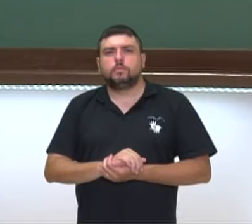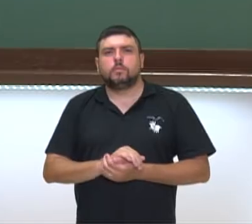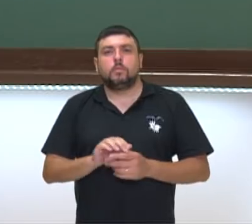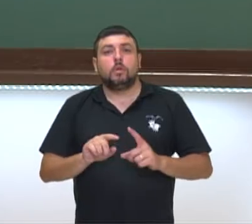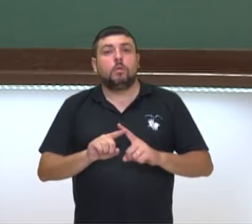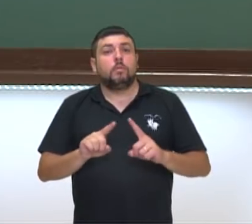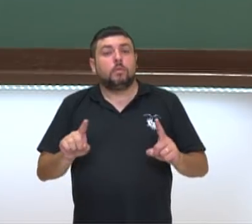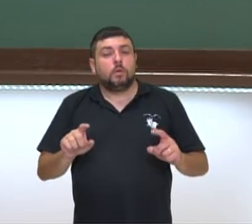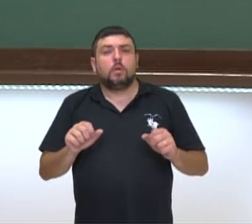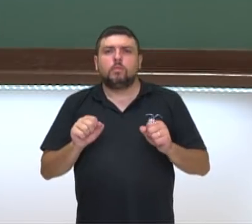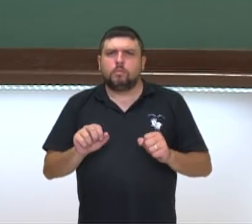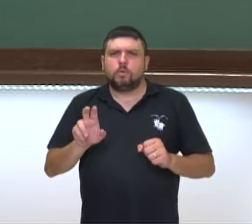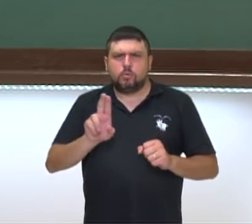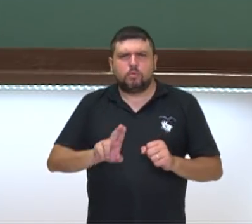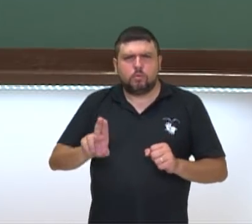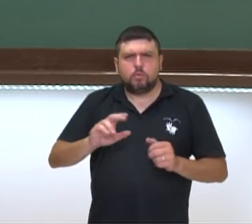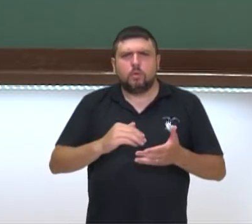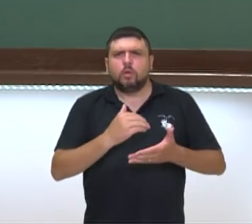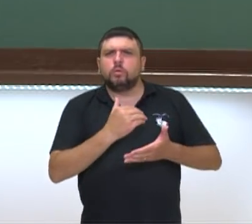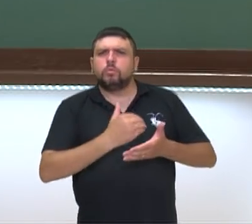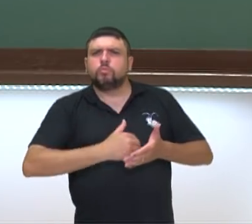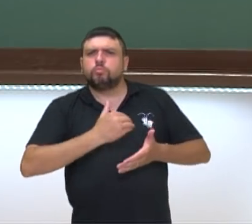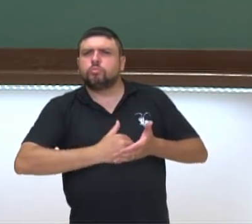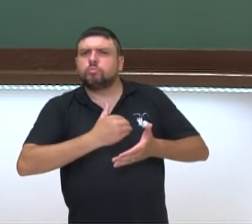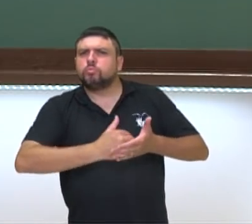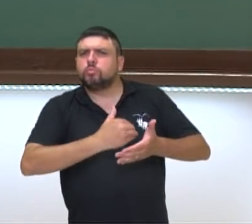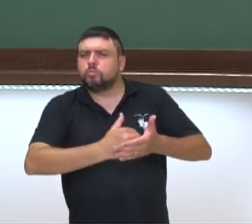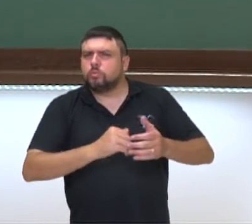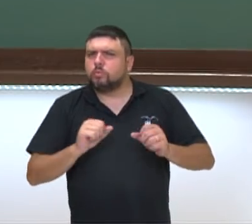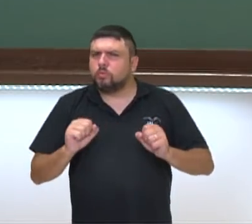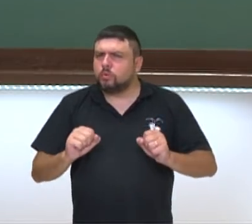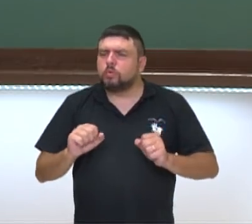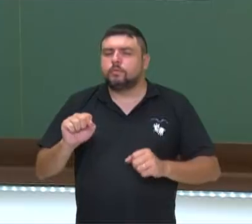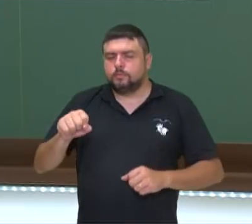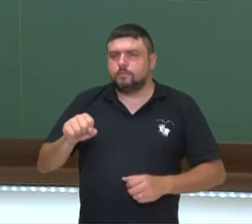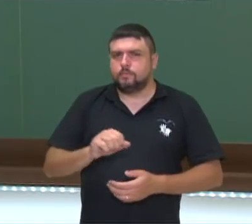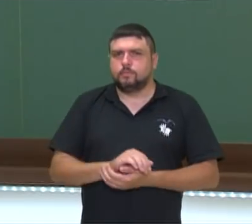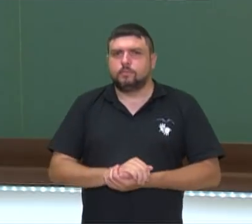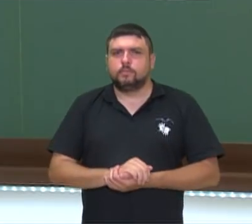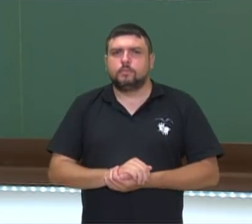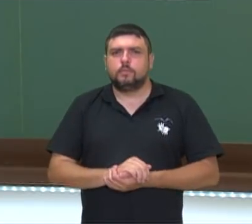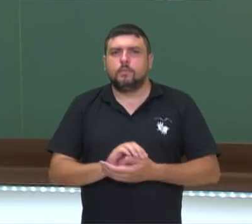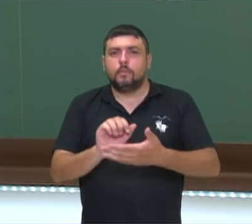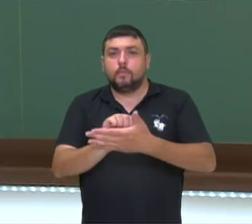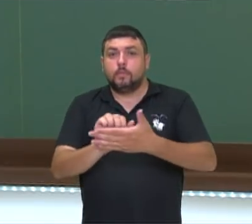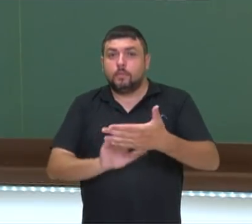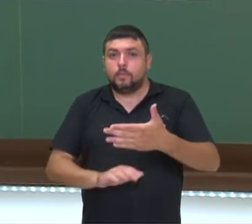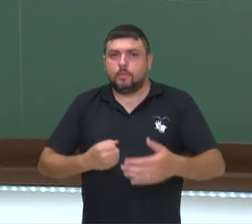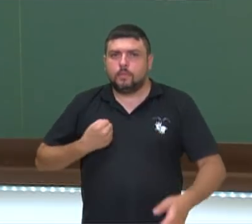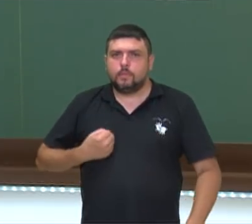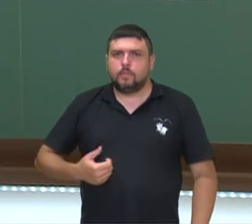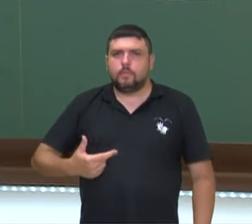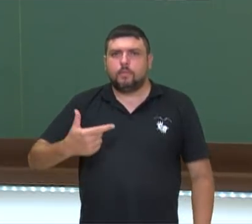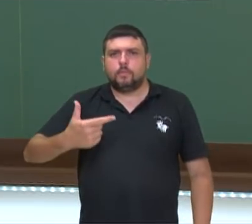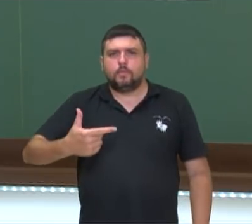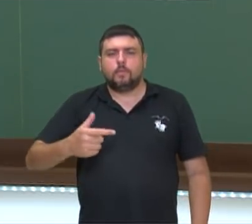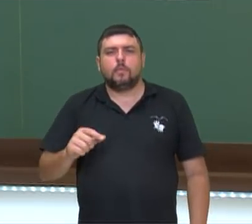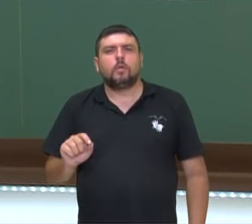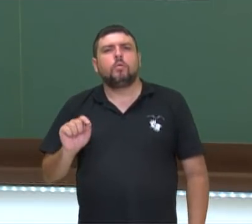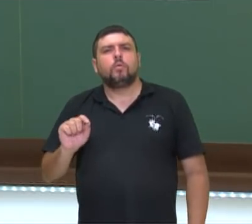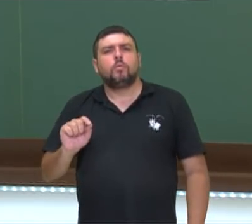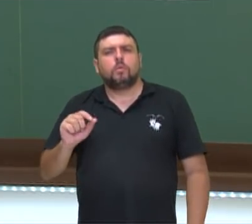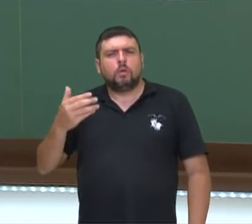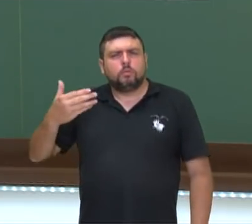também em descontos sucessivos? Pode, a gente já vai ver isso. Então, no exercício 2 aqui, que era aquele caso